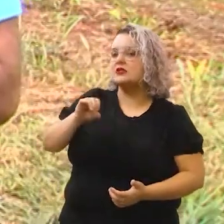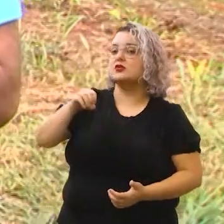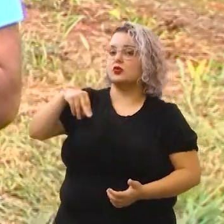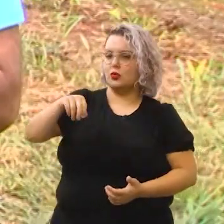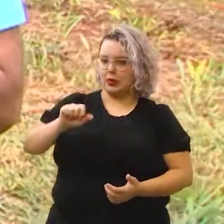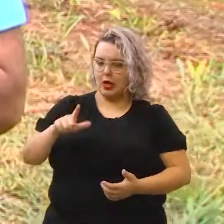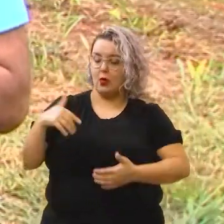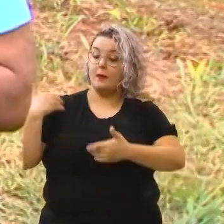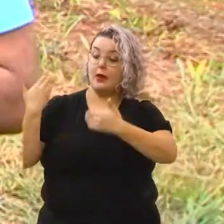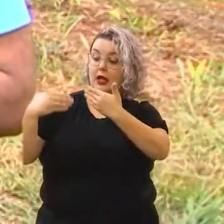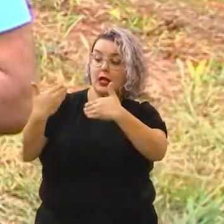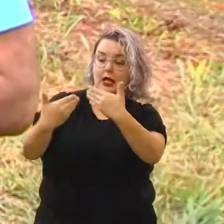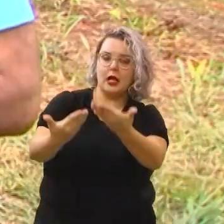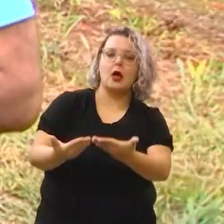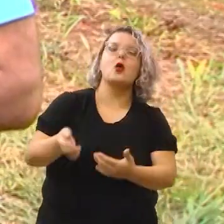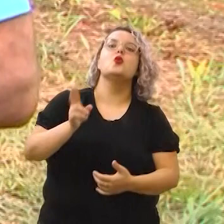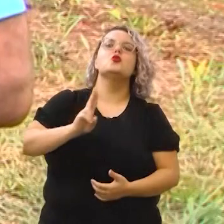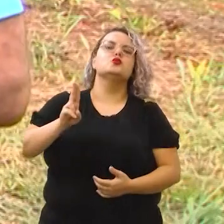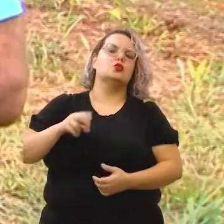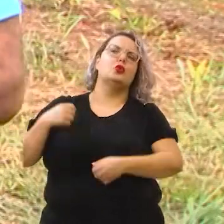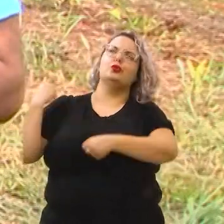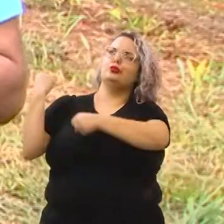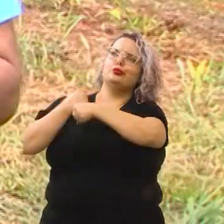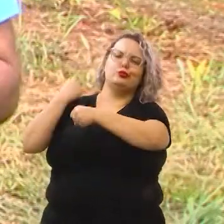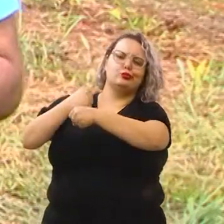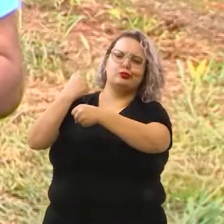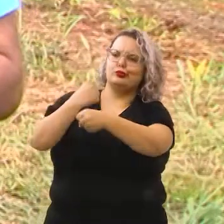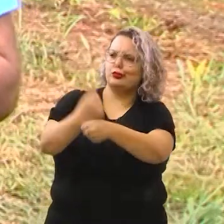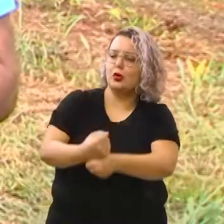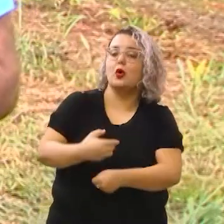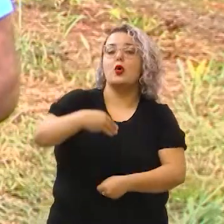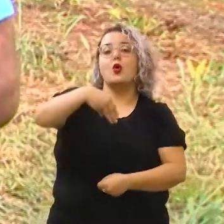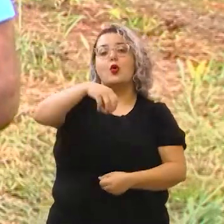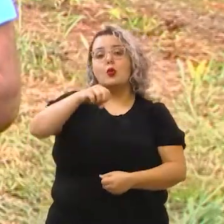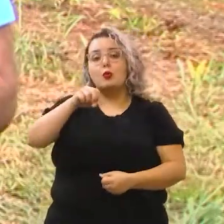vem sendo largamente utilizados, que é o que a gente chama de